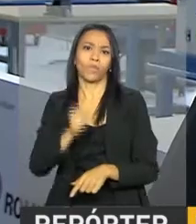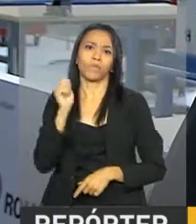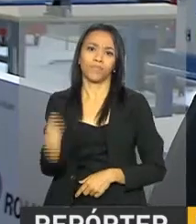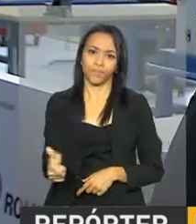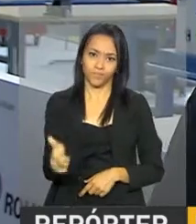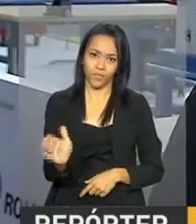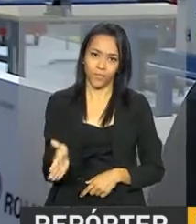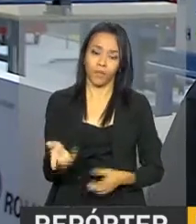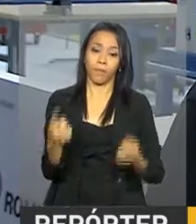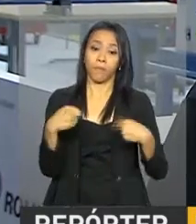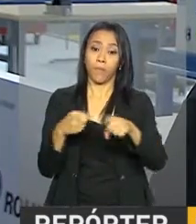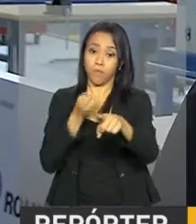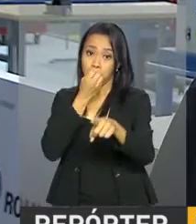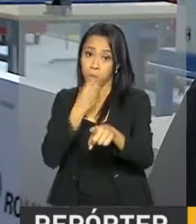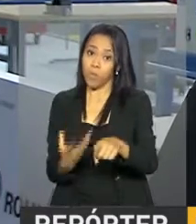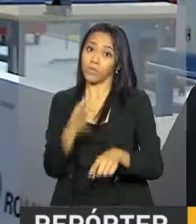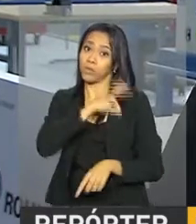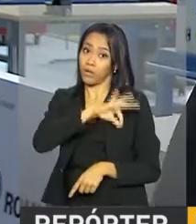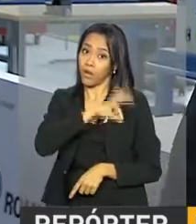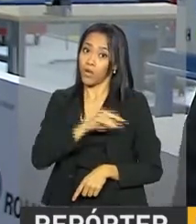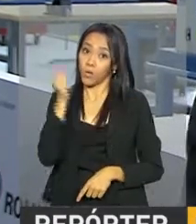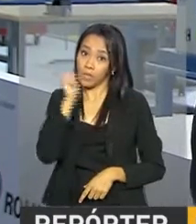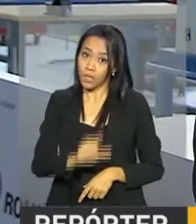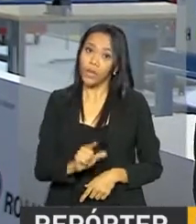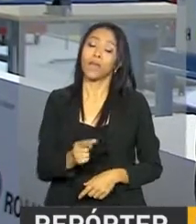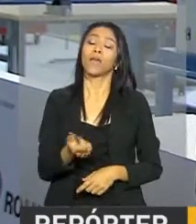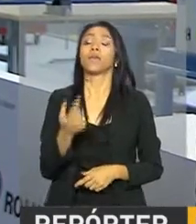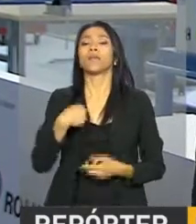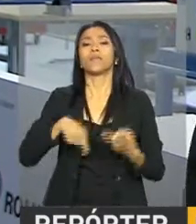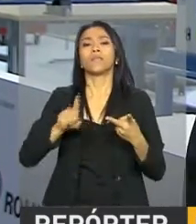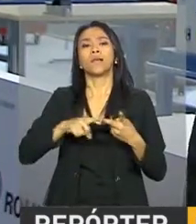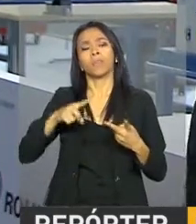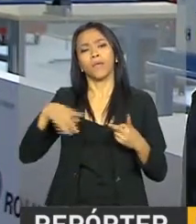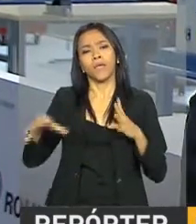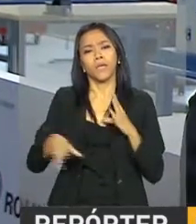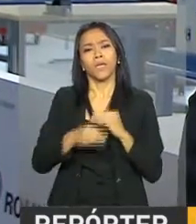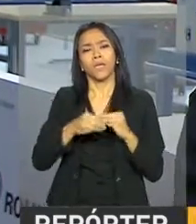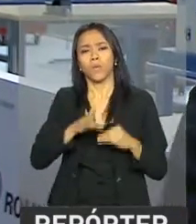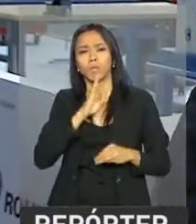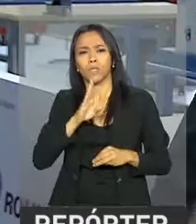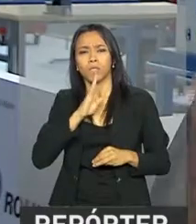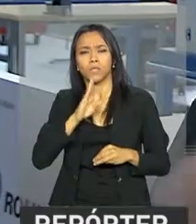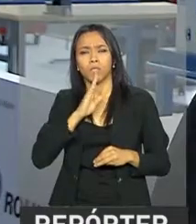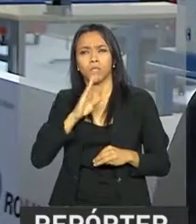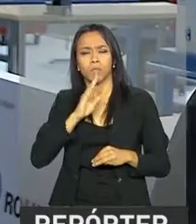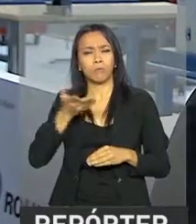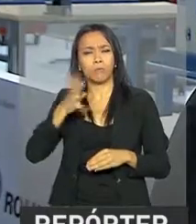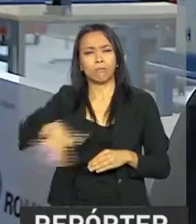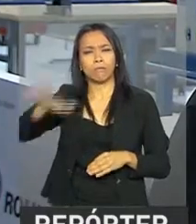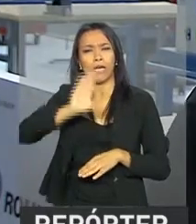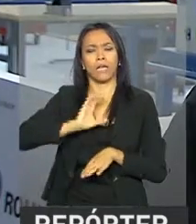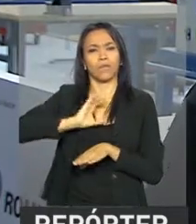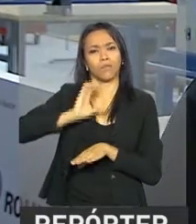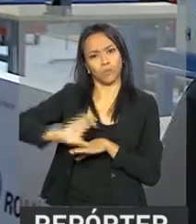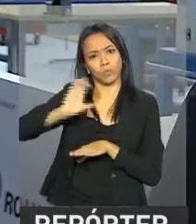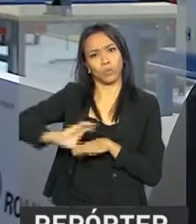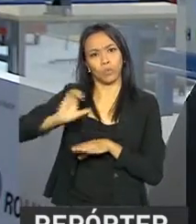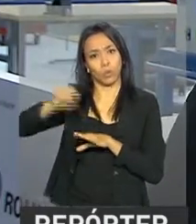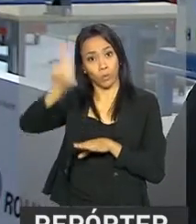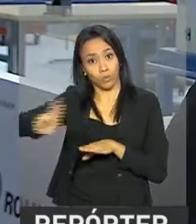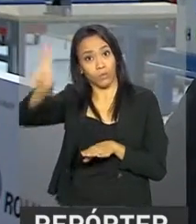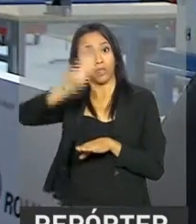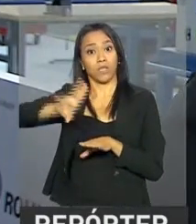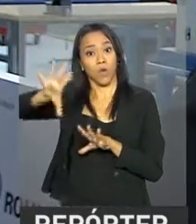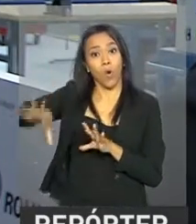mundo do trabalho com um bom salário, ele consegue complementar a sua formação, seja no curso superior de tecnologia, seja no curso de engenharia. Então,